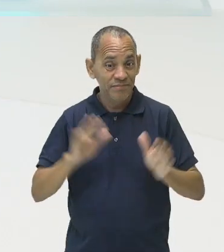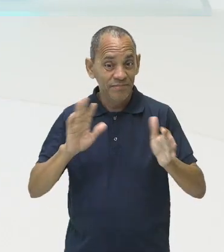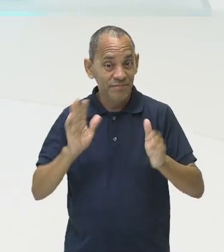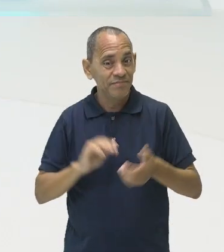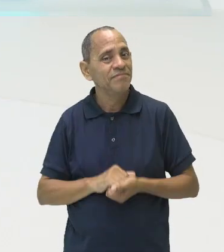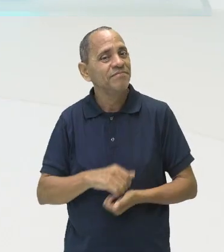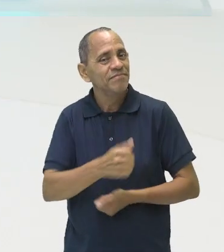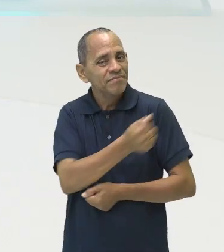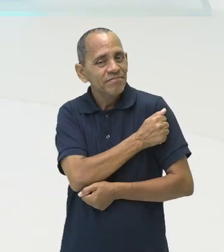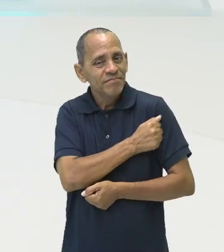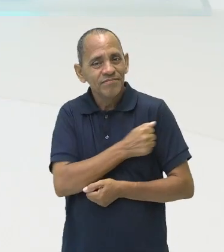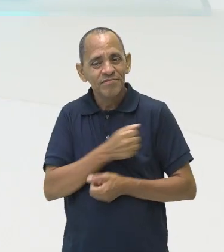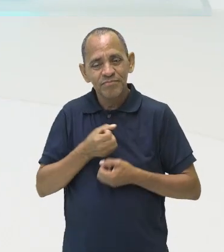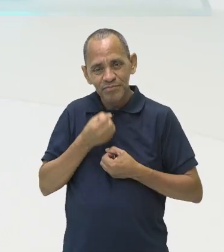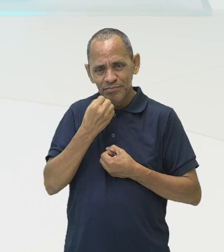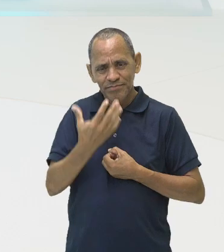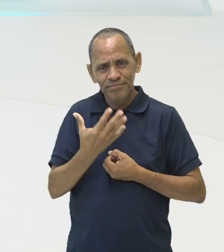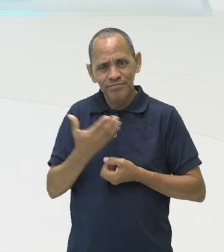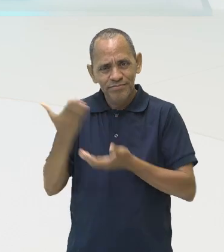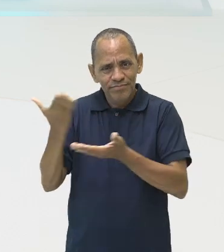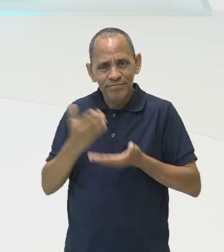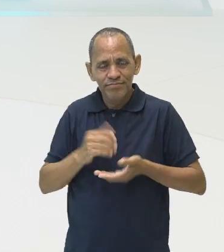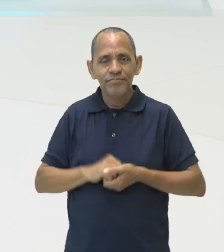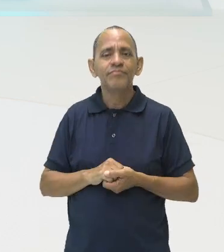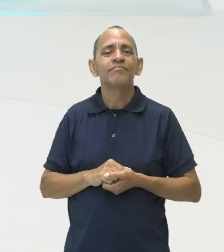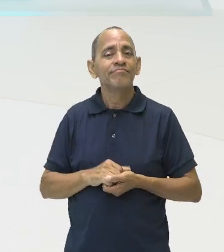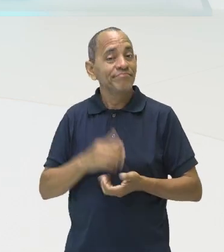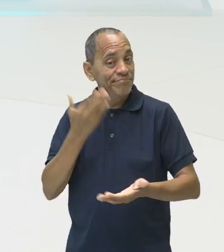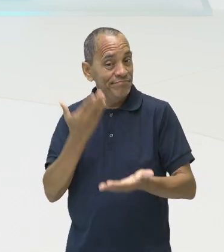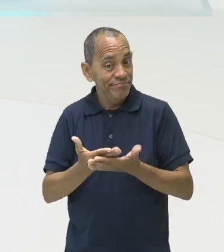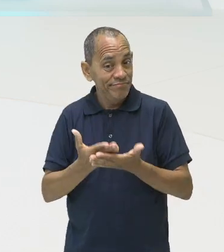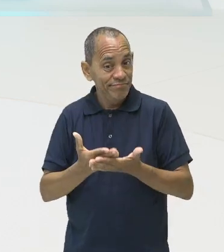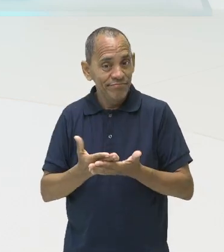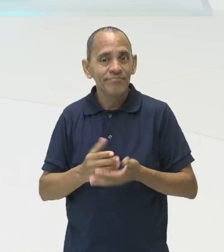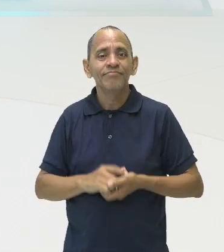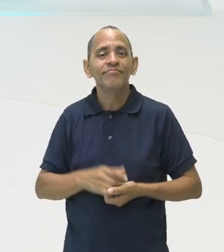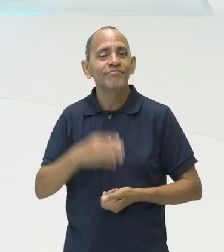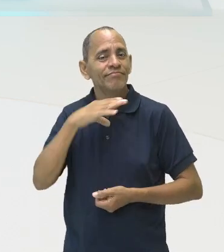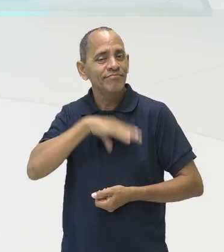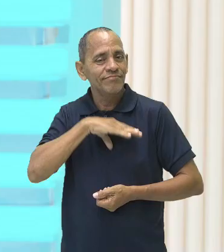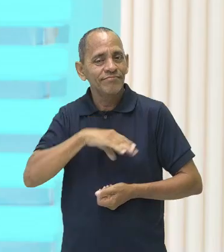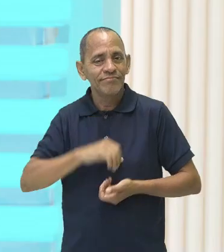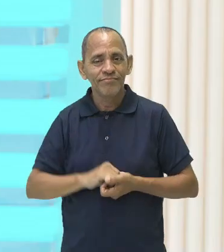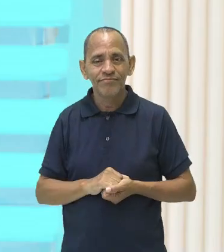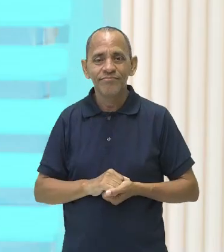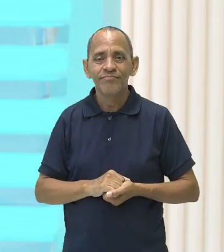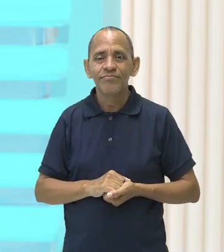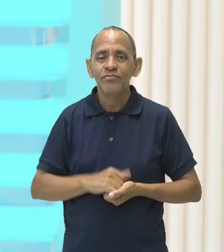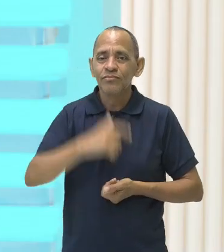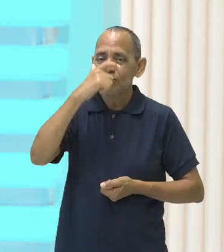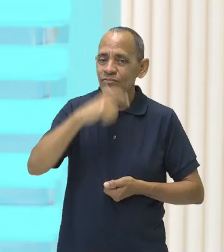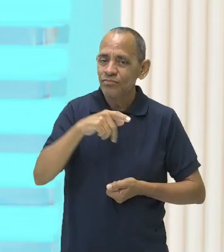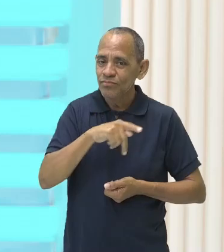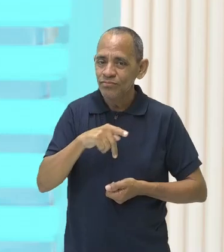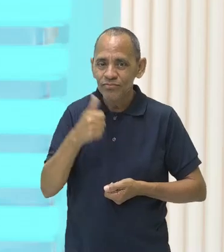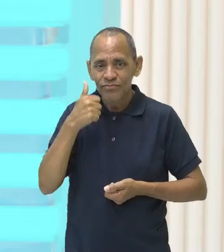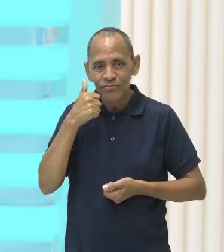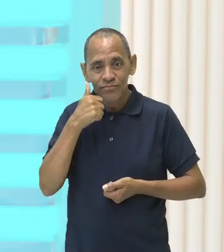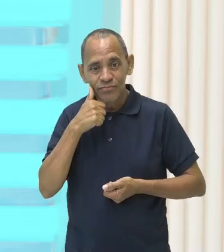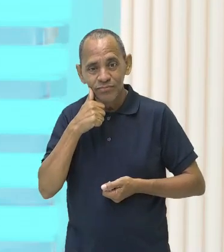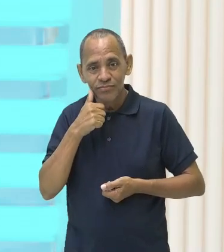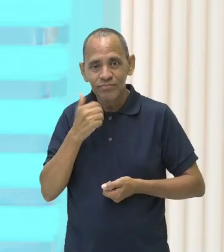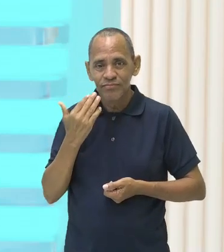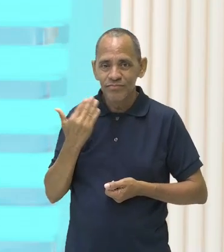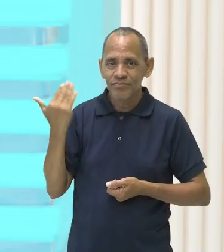Olá, meus queridos alunos, sejam muito bem-vindos à nossa aula de língua portuguesa. Eu sou a